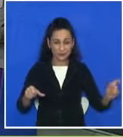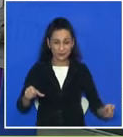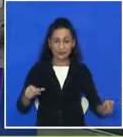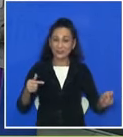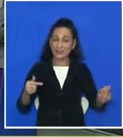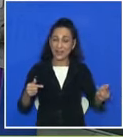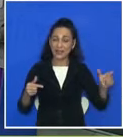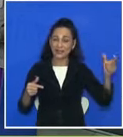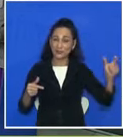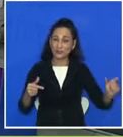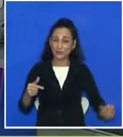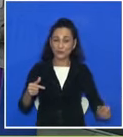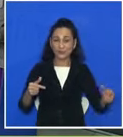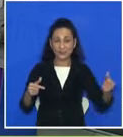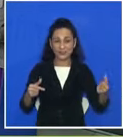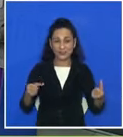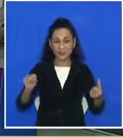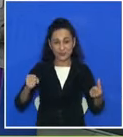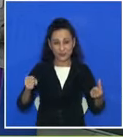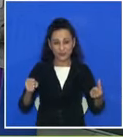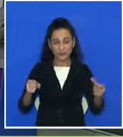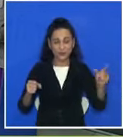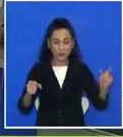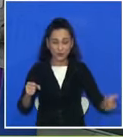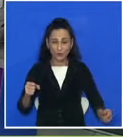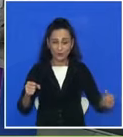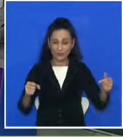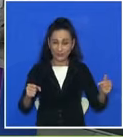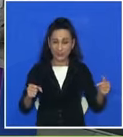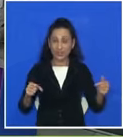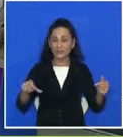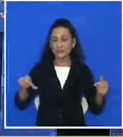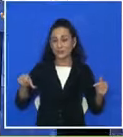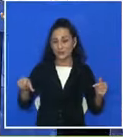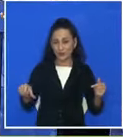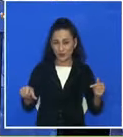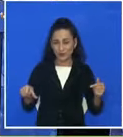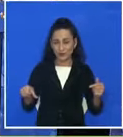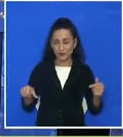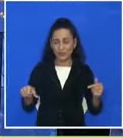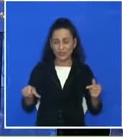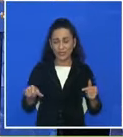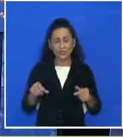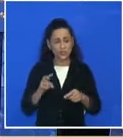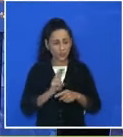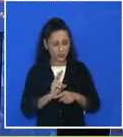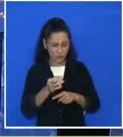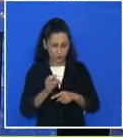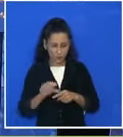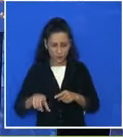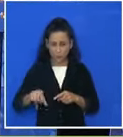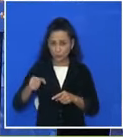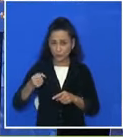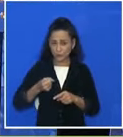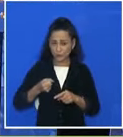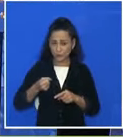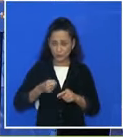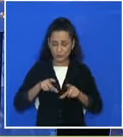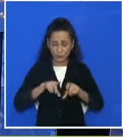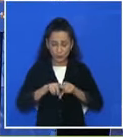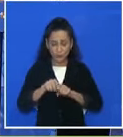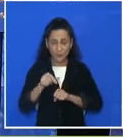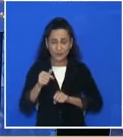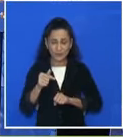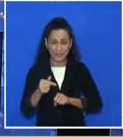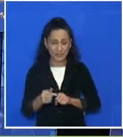7. Coluna 6, 8. E coluna 7, 9. Senhores auditores, os senhores confirmam os números sorteados no